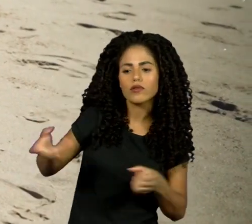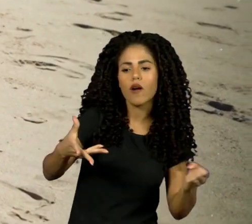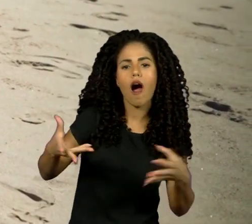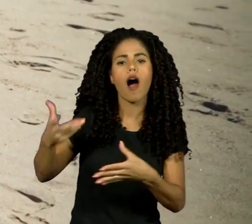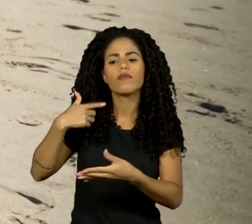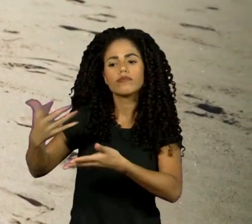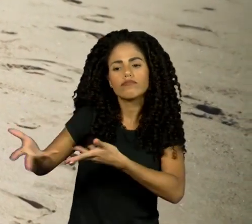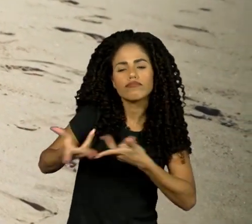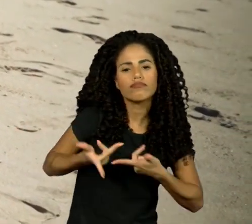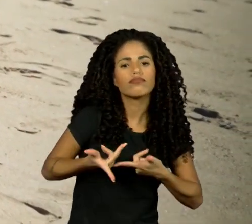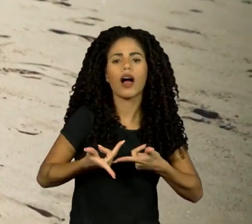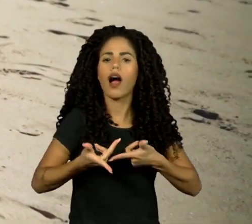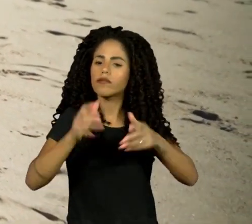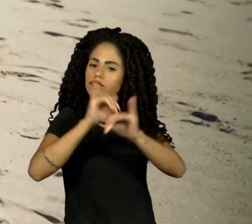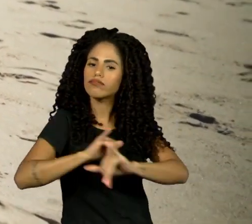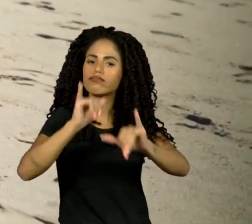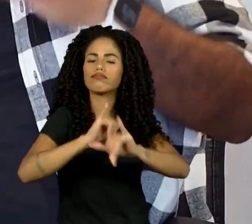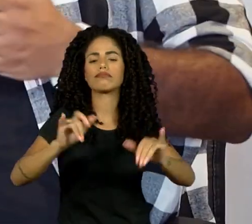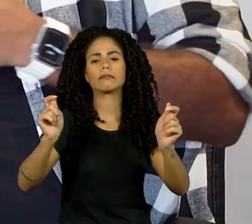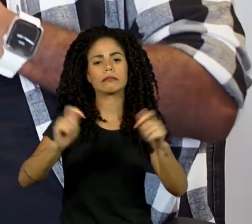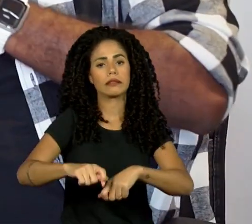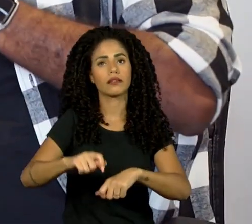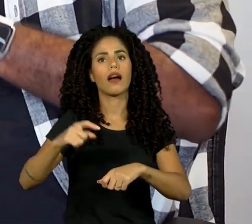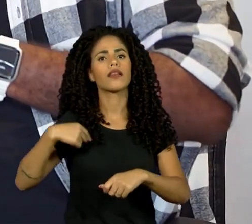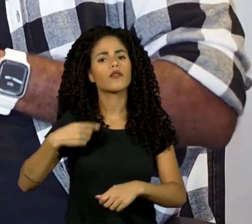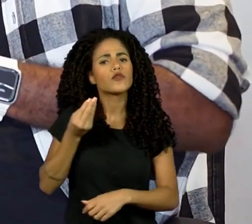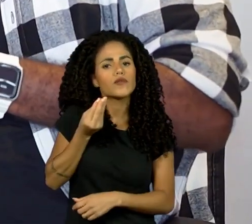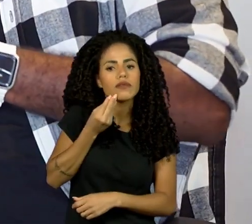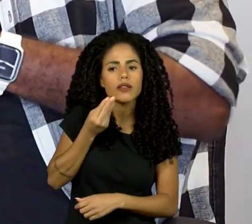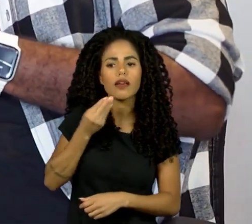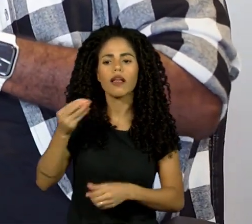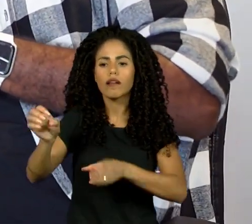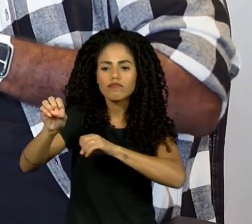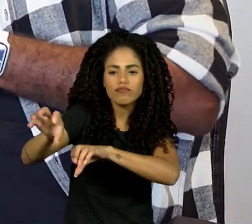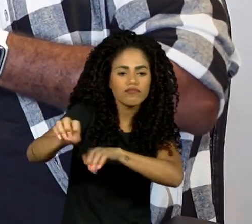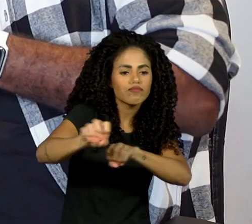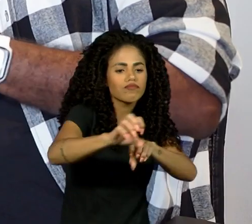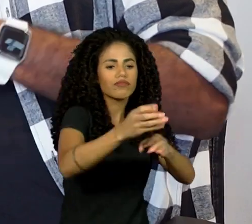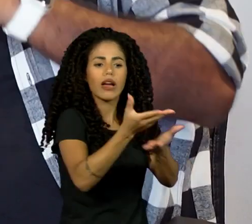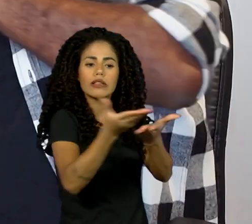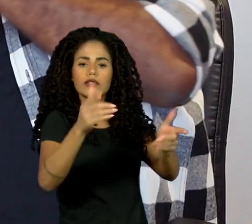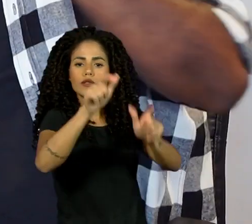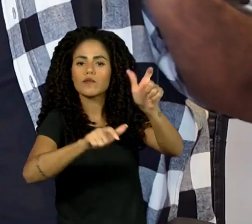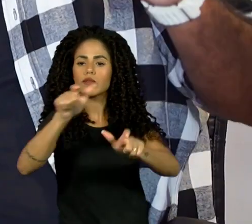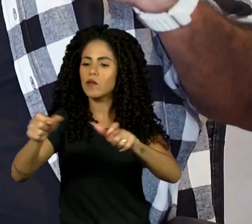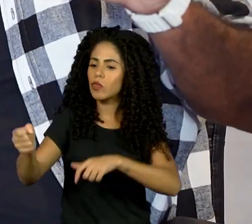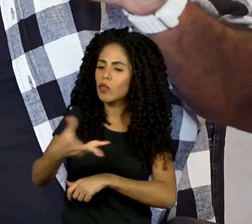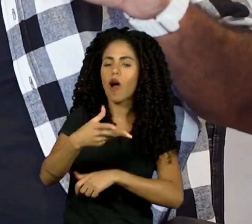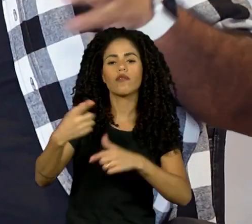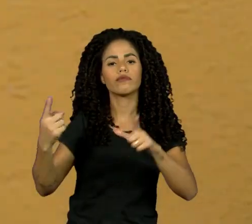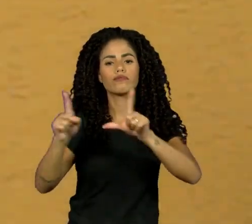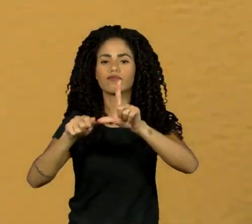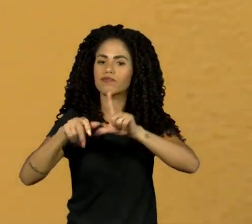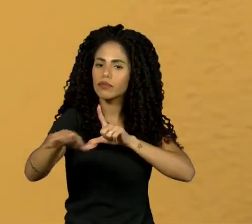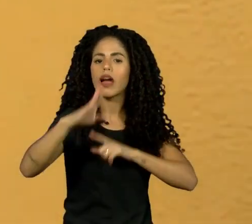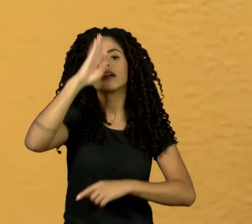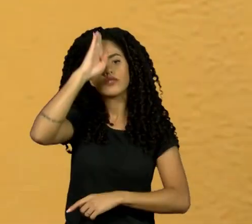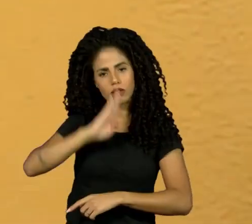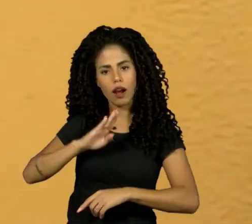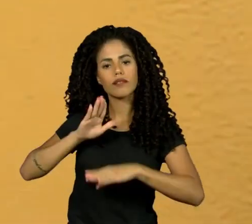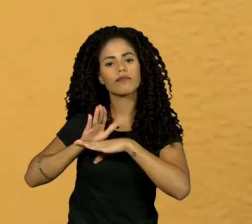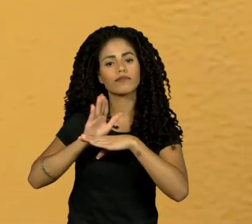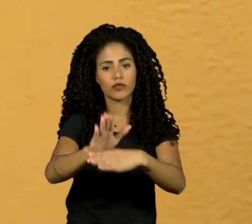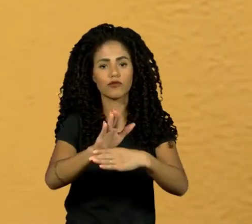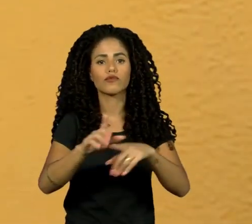não provoca novos talentos? A gente faz uma trilha de aprendizado para esses influenciadores, 100% gratuito. Importante, a gente